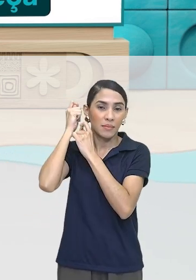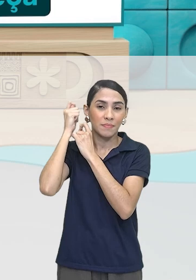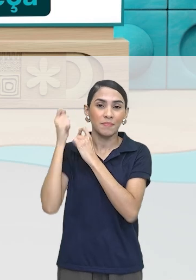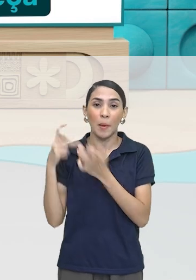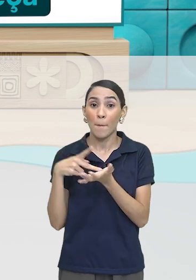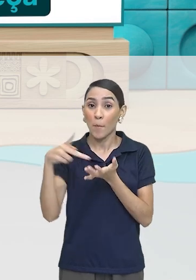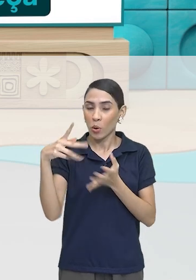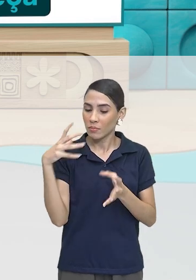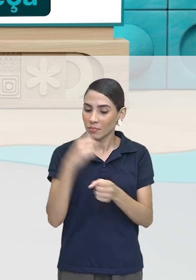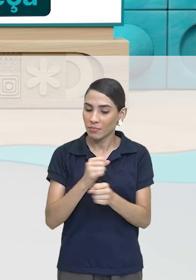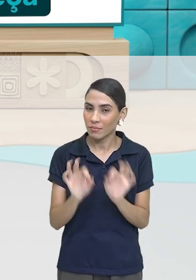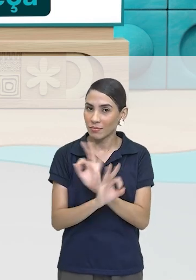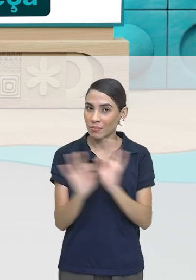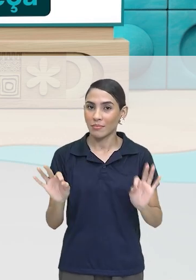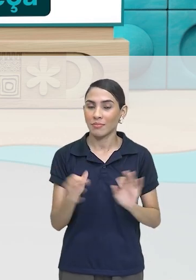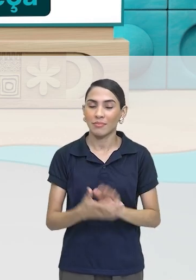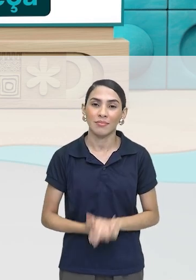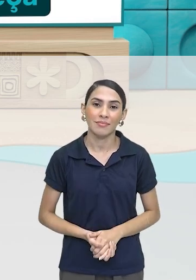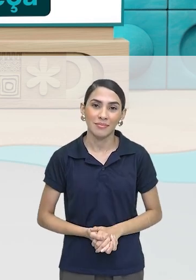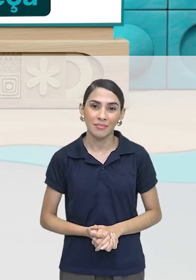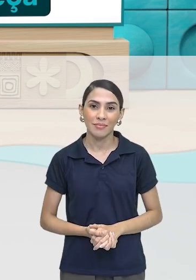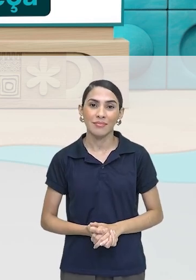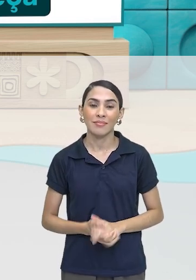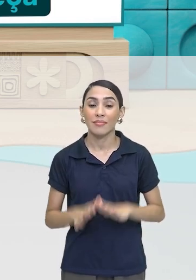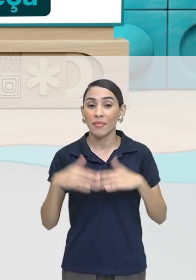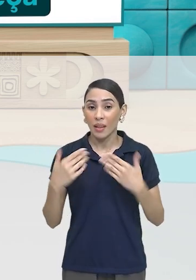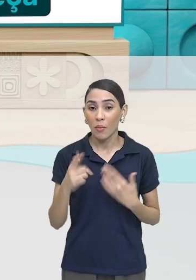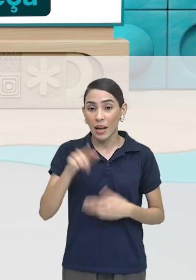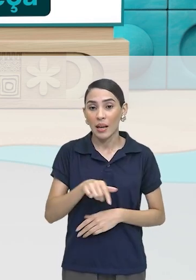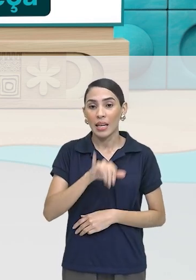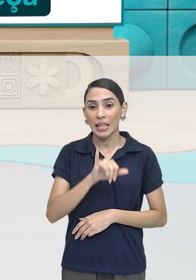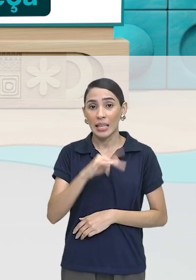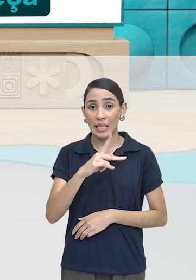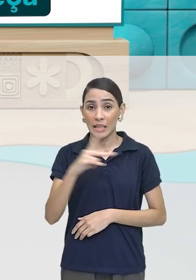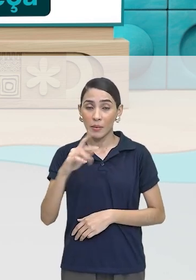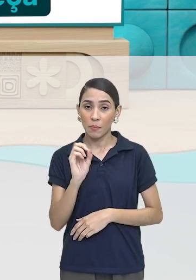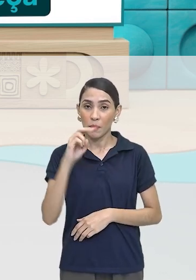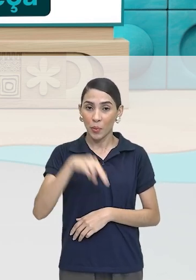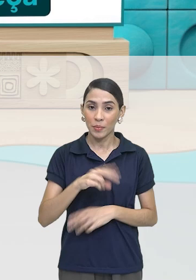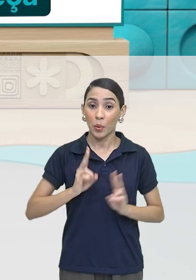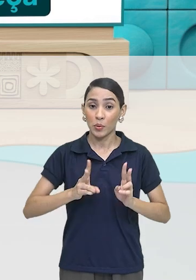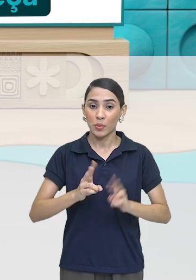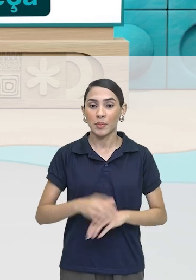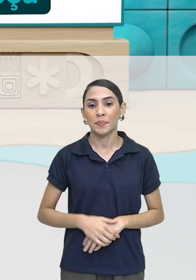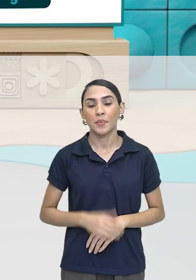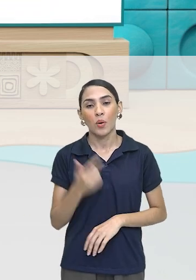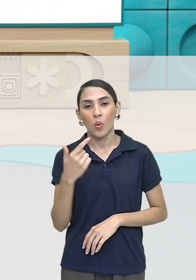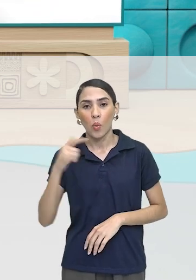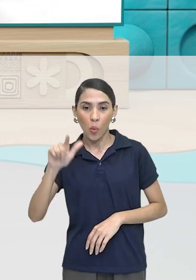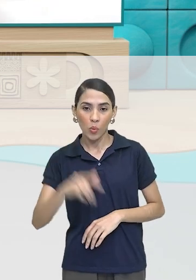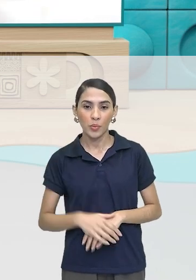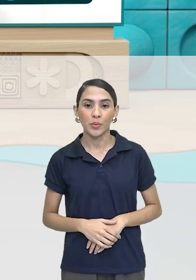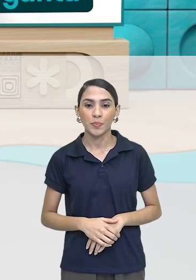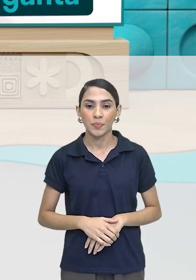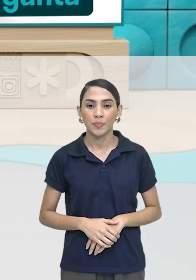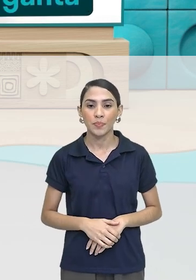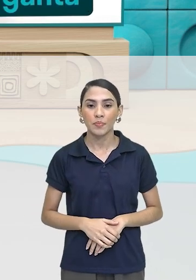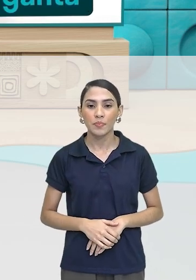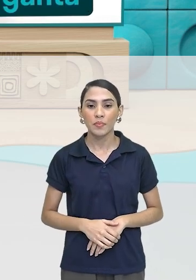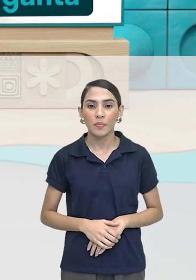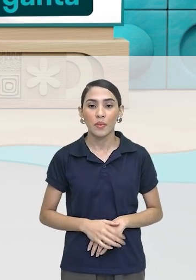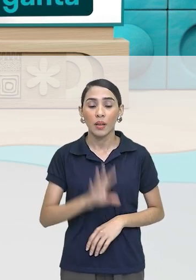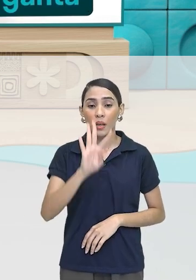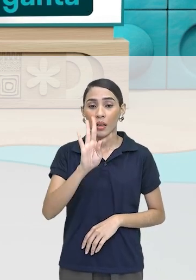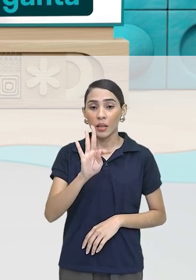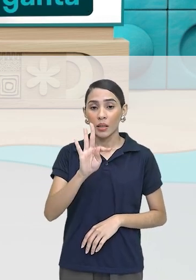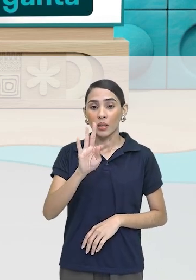ponto para você, certo? Então, esse aqui é um ippon. Prosseguindo, outro golpe